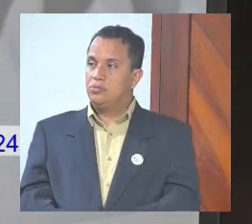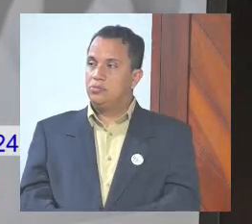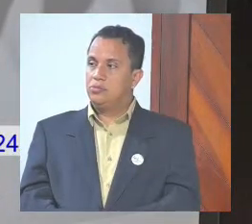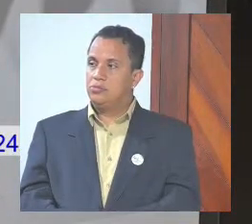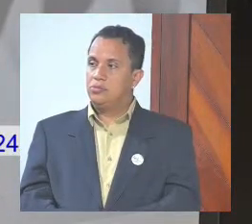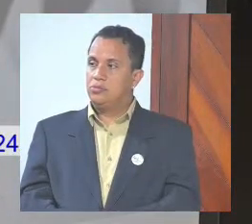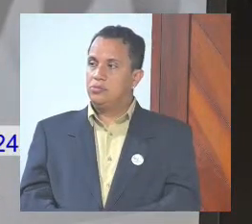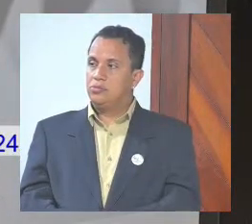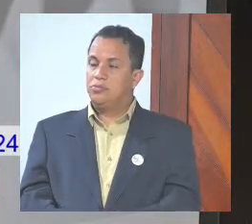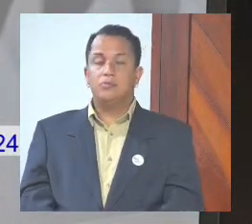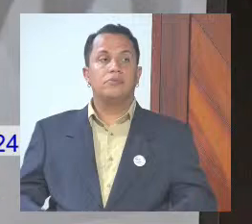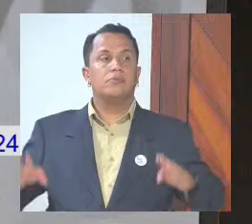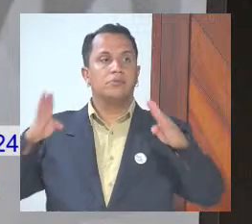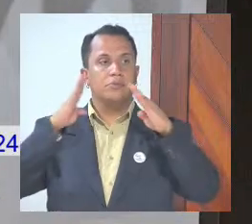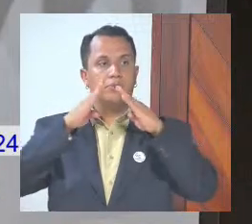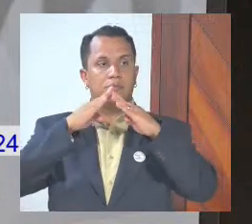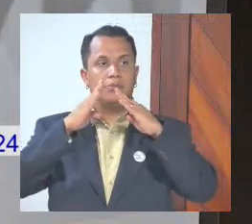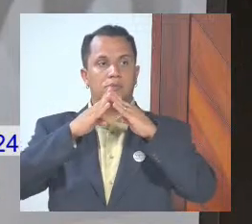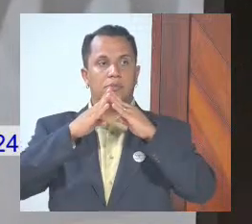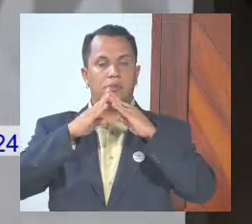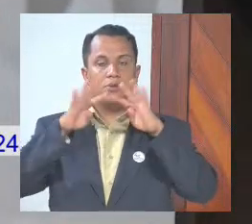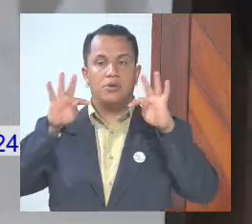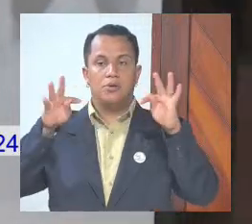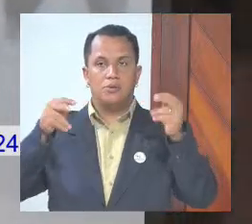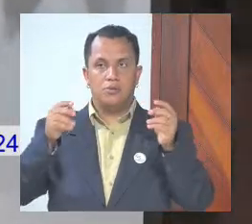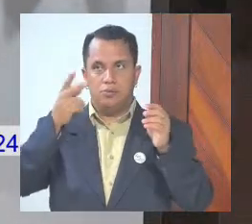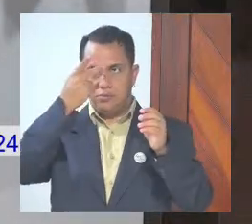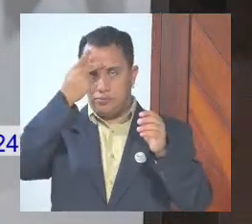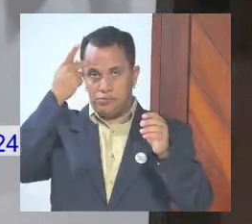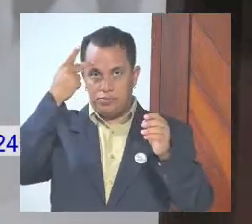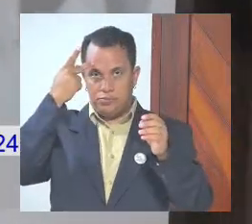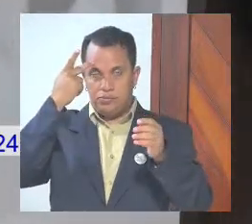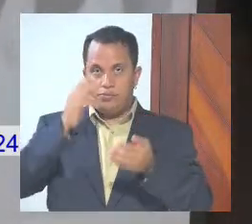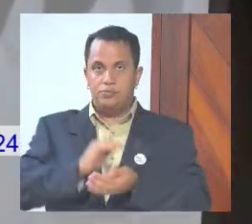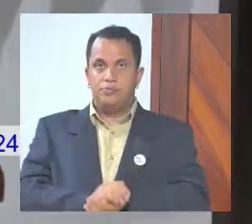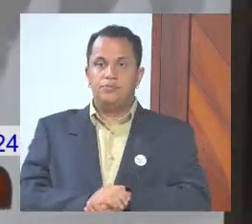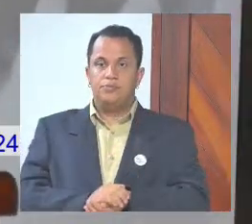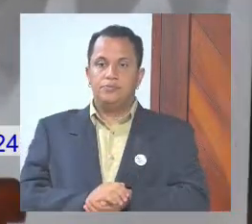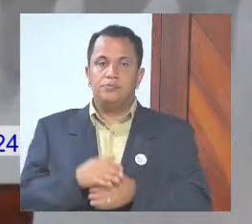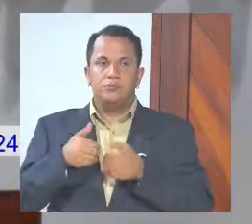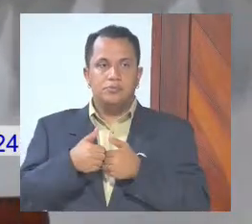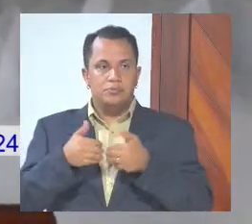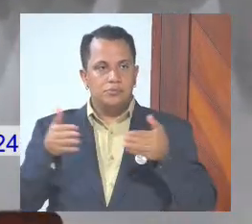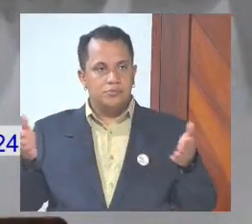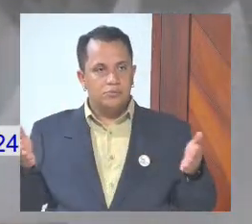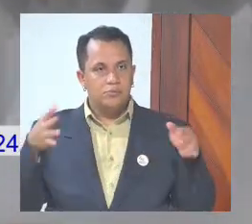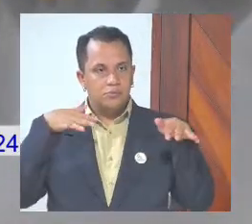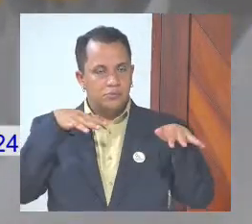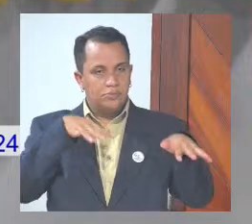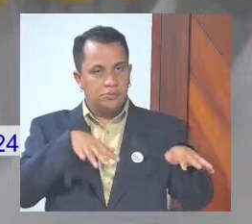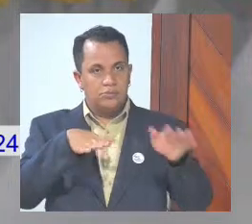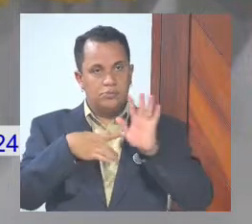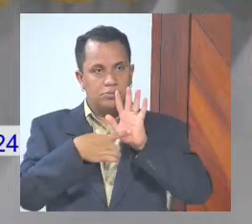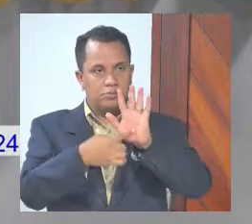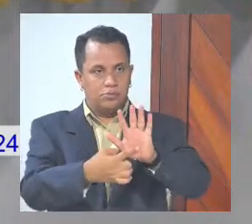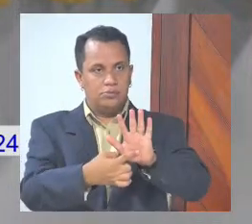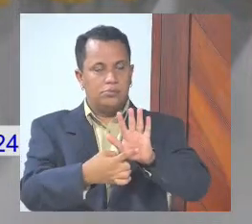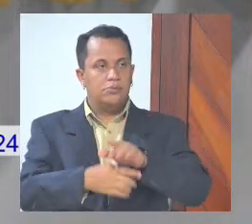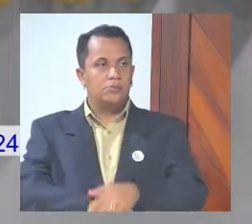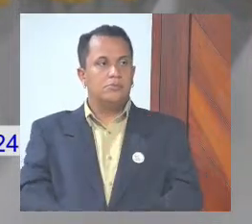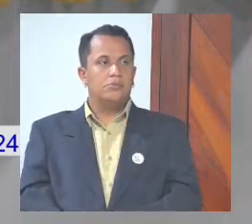sendo a casa do povo. Saudações à galeria que hoje aqui